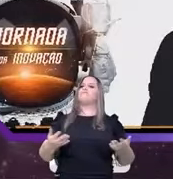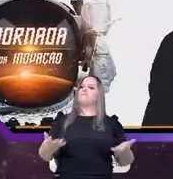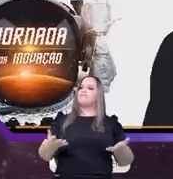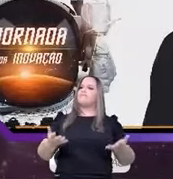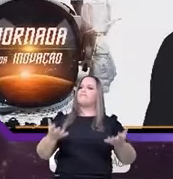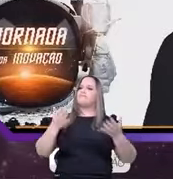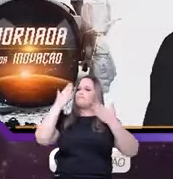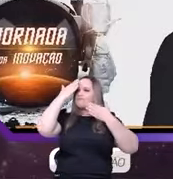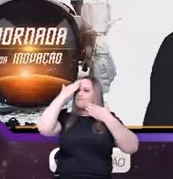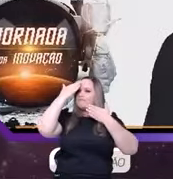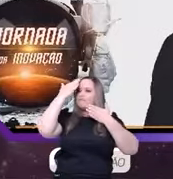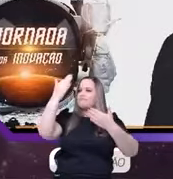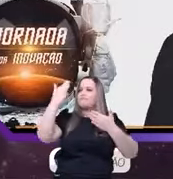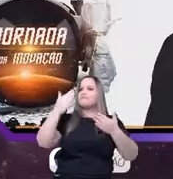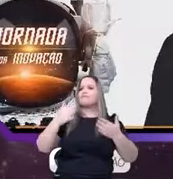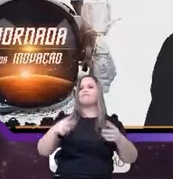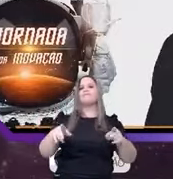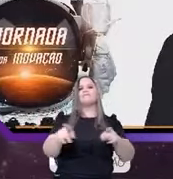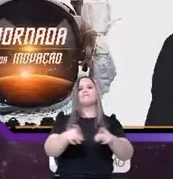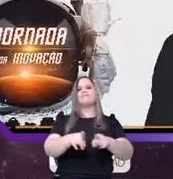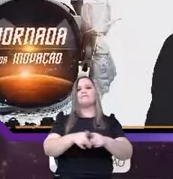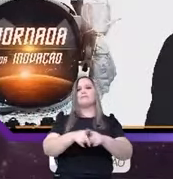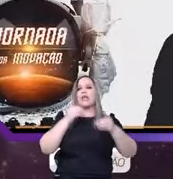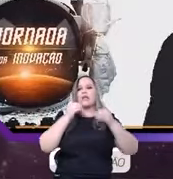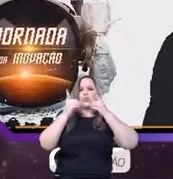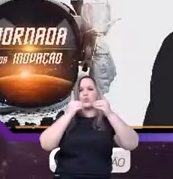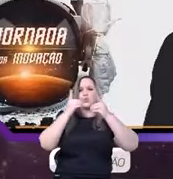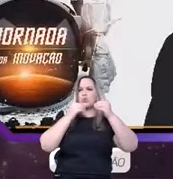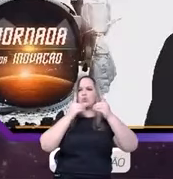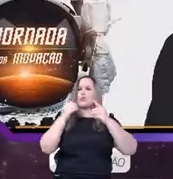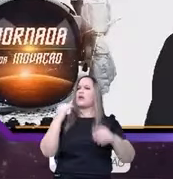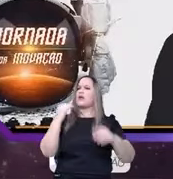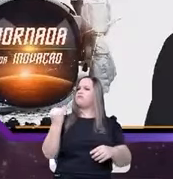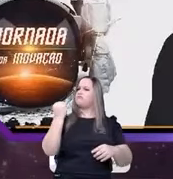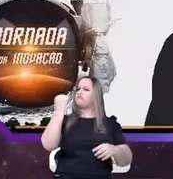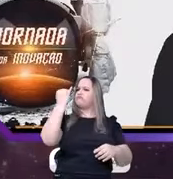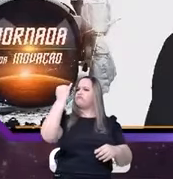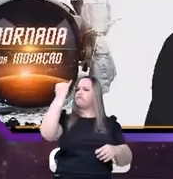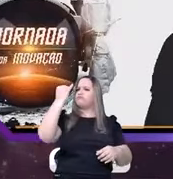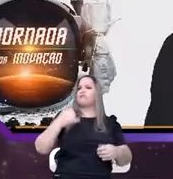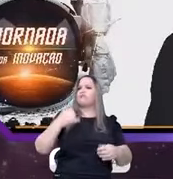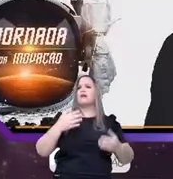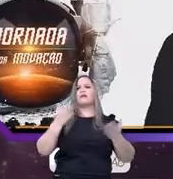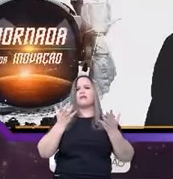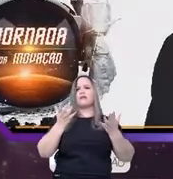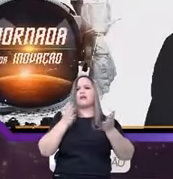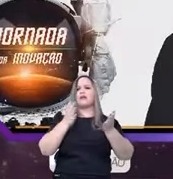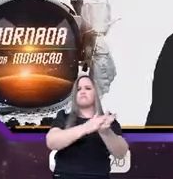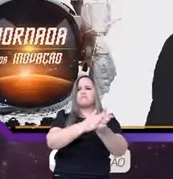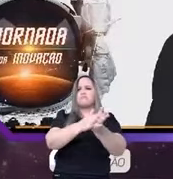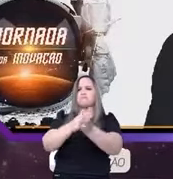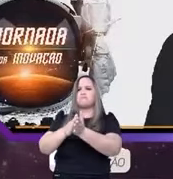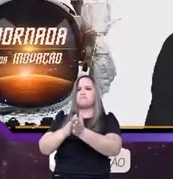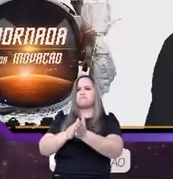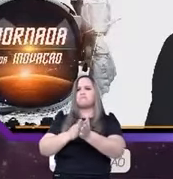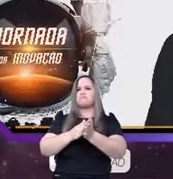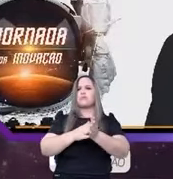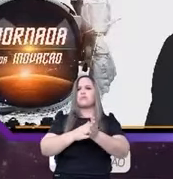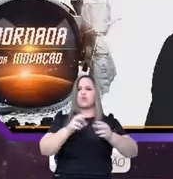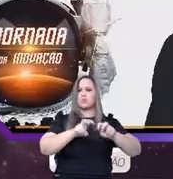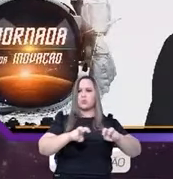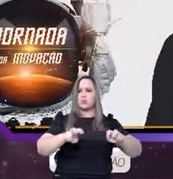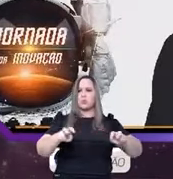agradecer muito a participação, eu acho que o debate é bastante profícuo, e elogiar muito a participação desse júri,